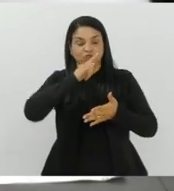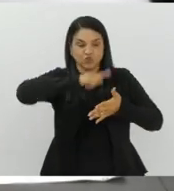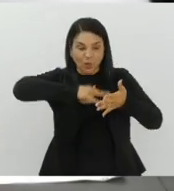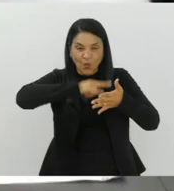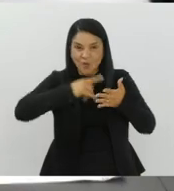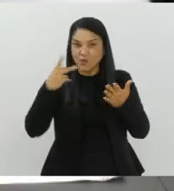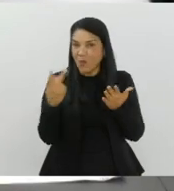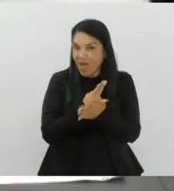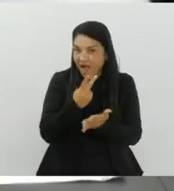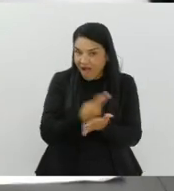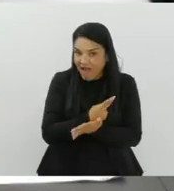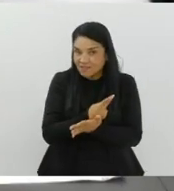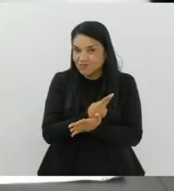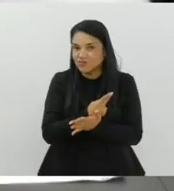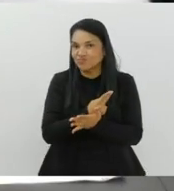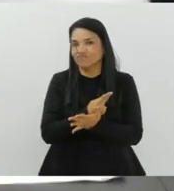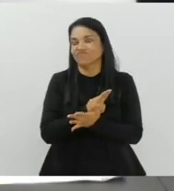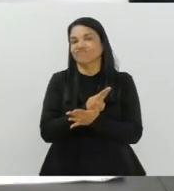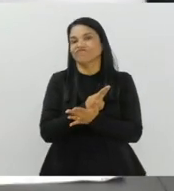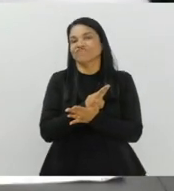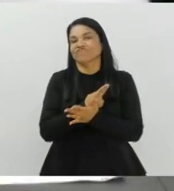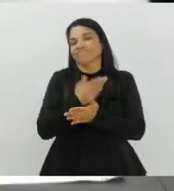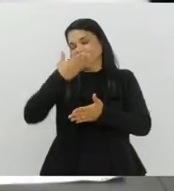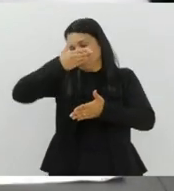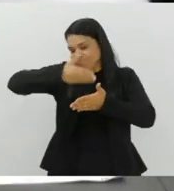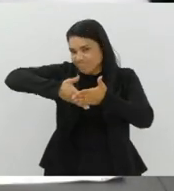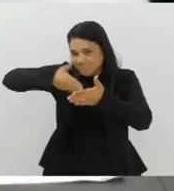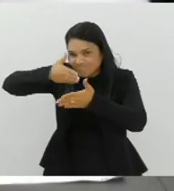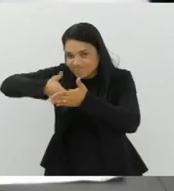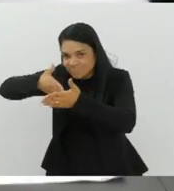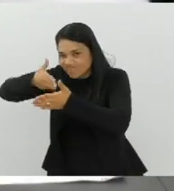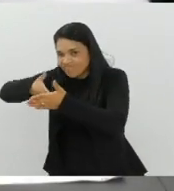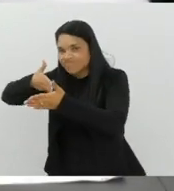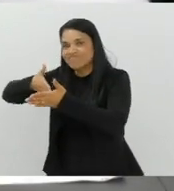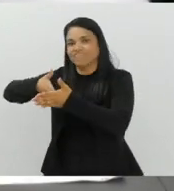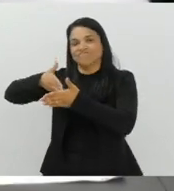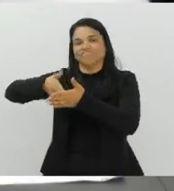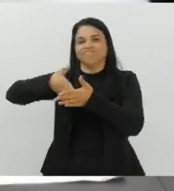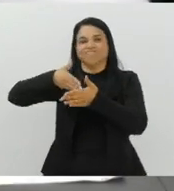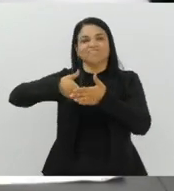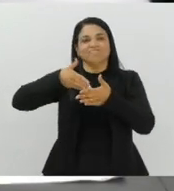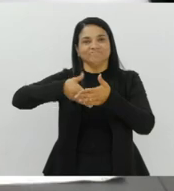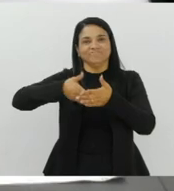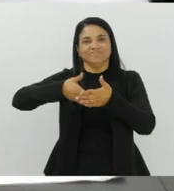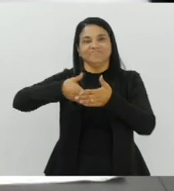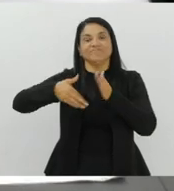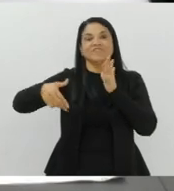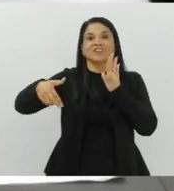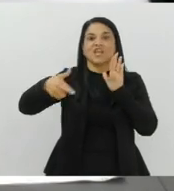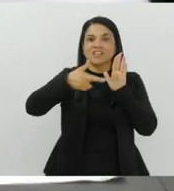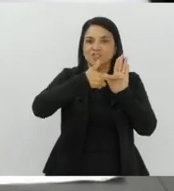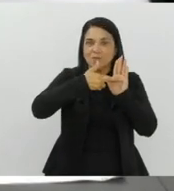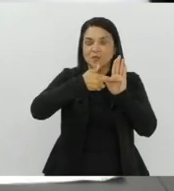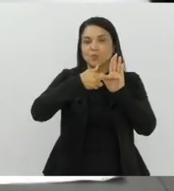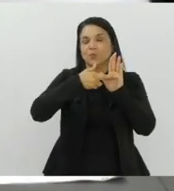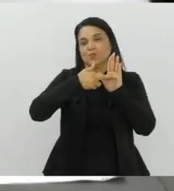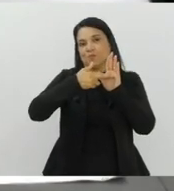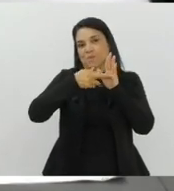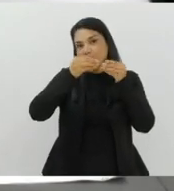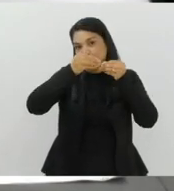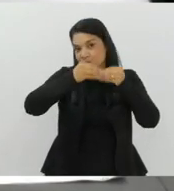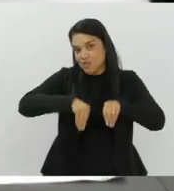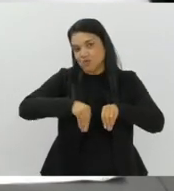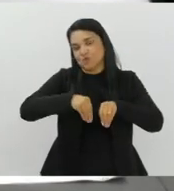ser alvos de uma quebra de decoro ou até mesmo de regimento da casa. Então,